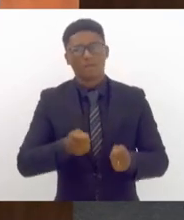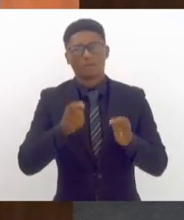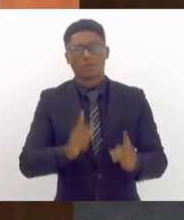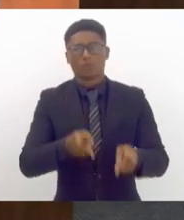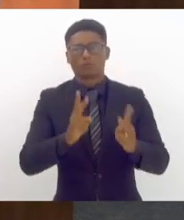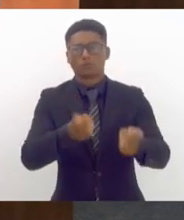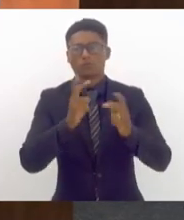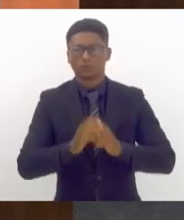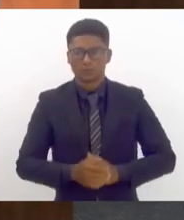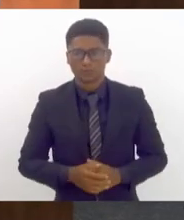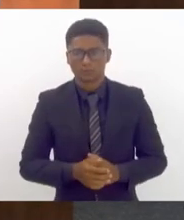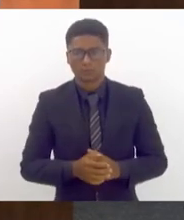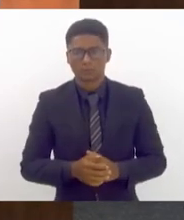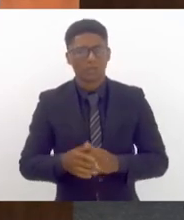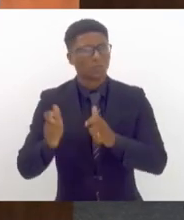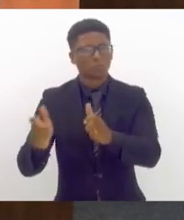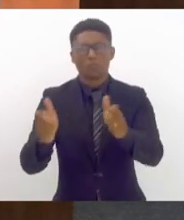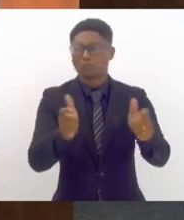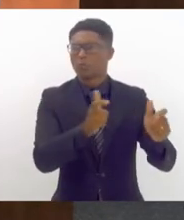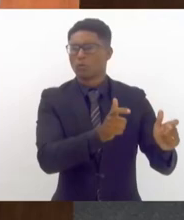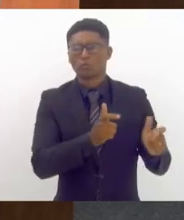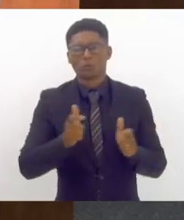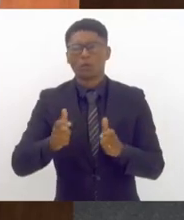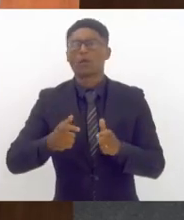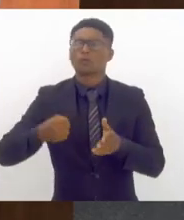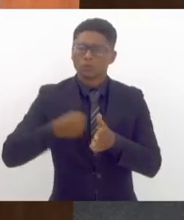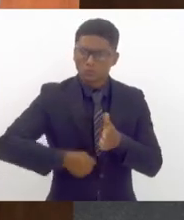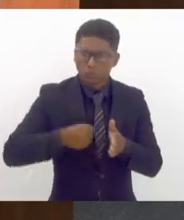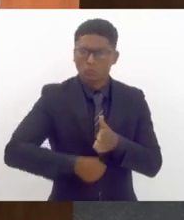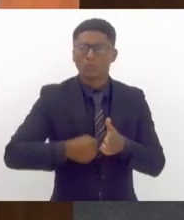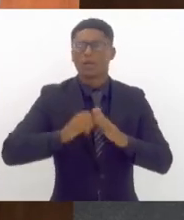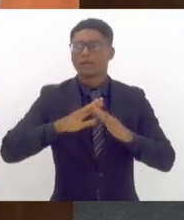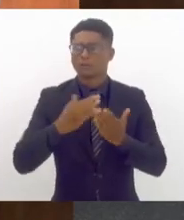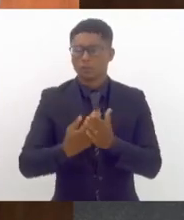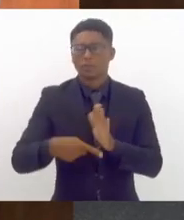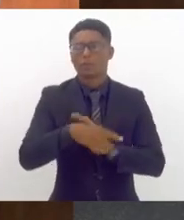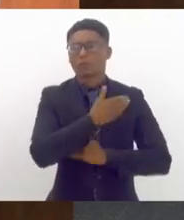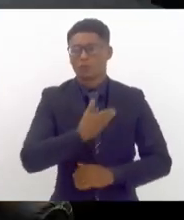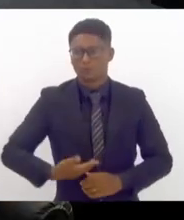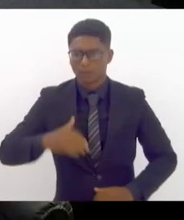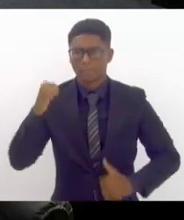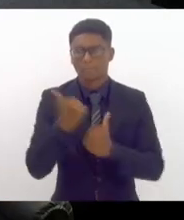seja onde for, lutando pela escola pública.